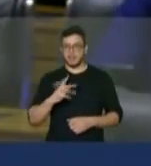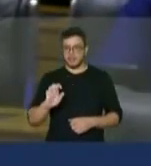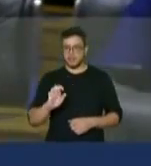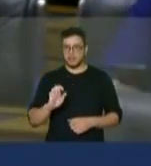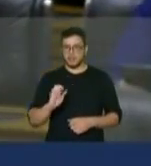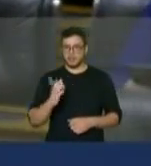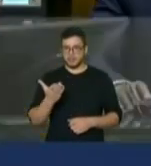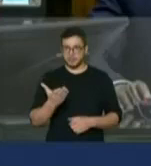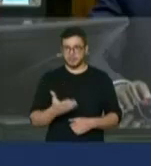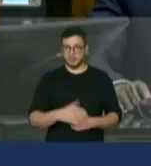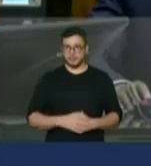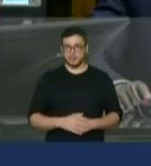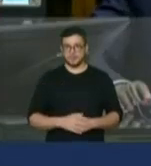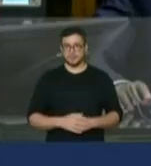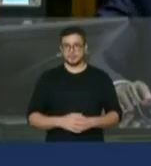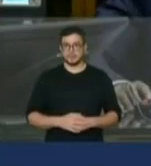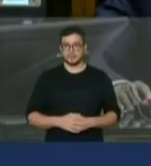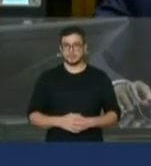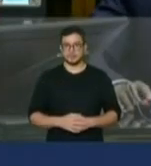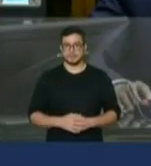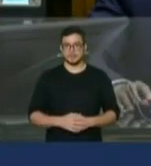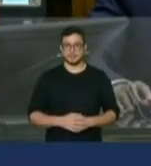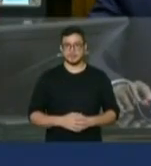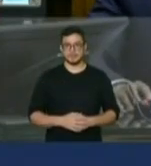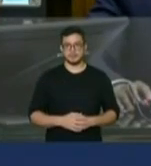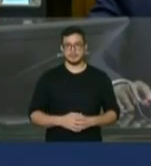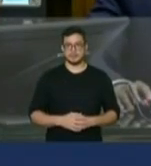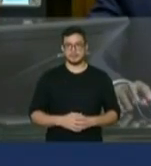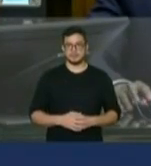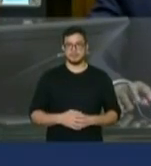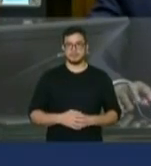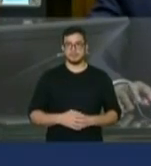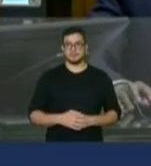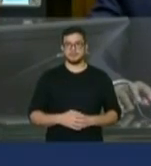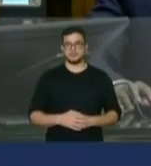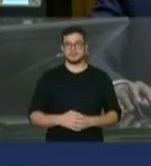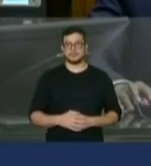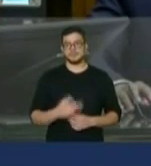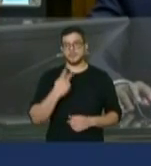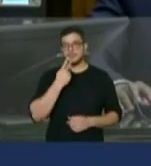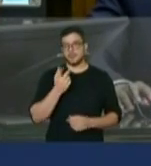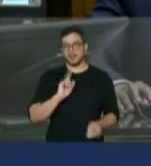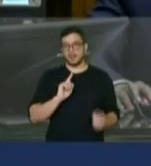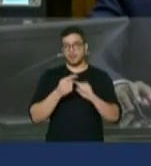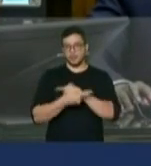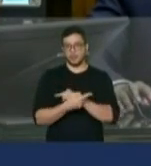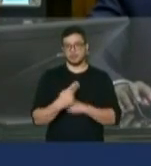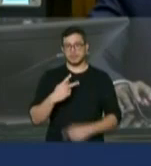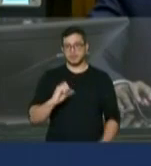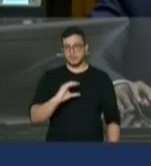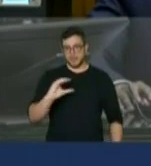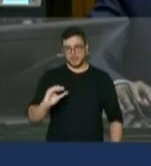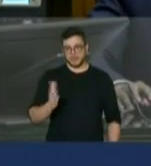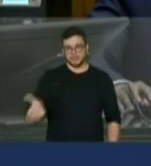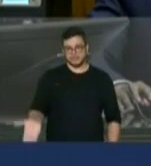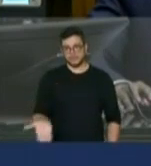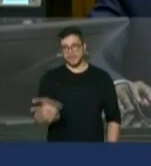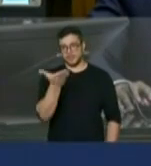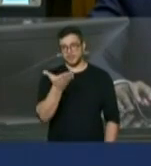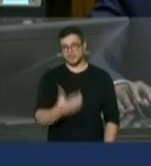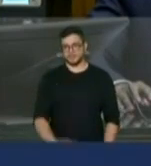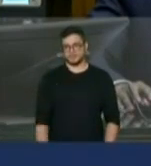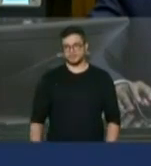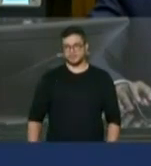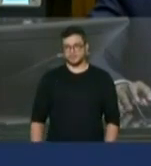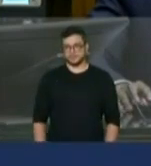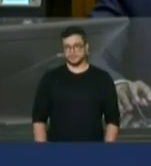falta de Transparência como é que ficou no final das contas os quase 20 bilhões de reais dessa parte do orçamento secreto vai ser dividido ao meio